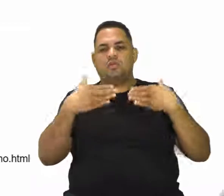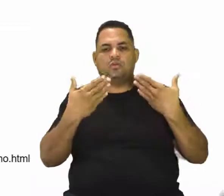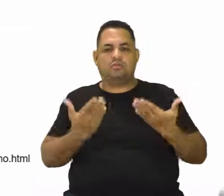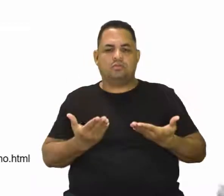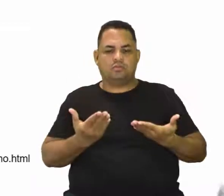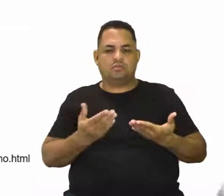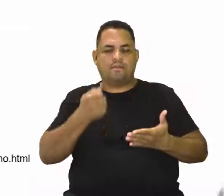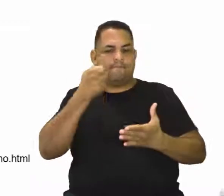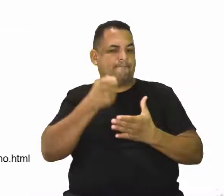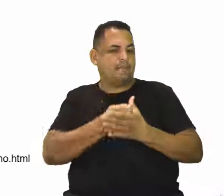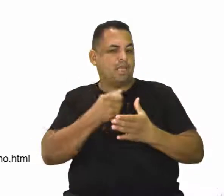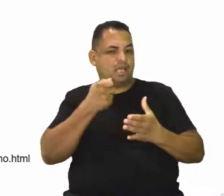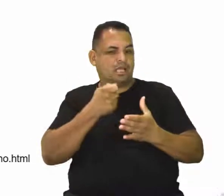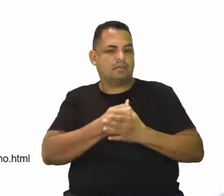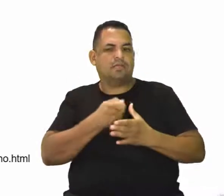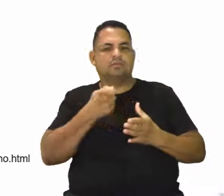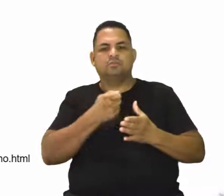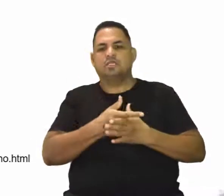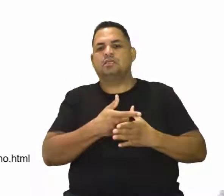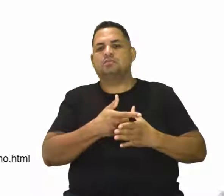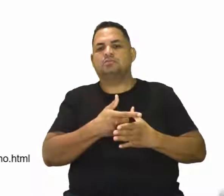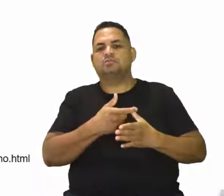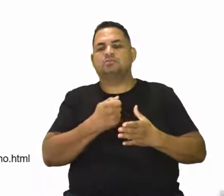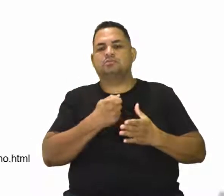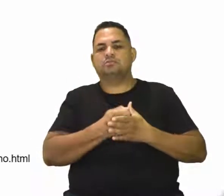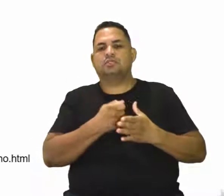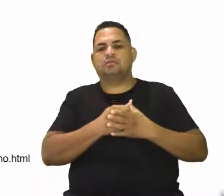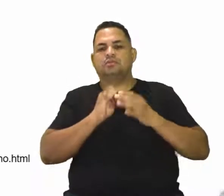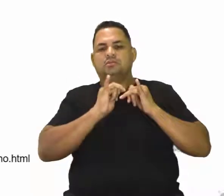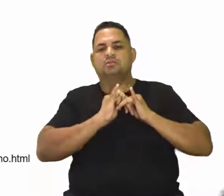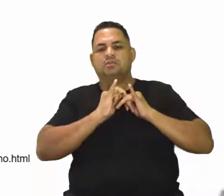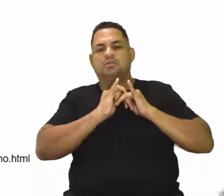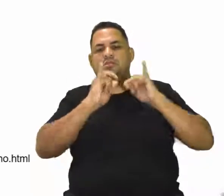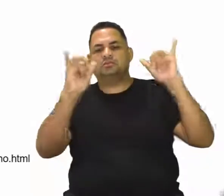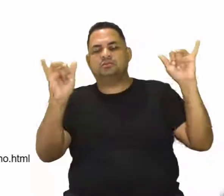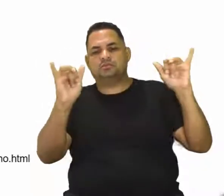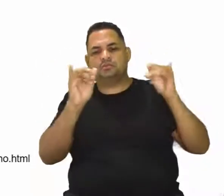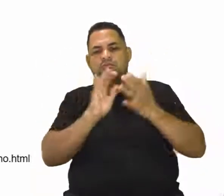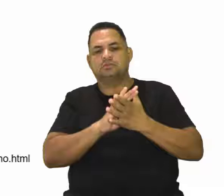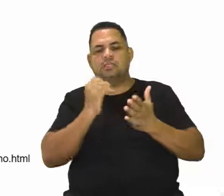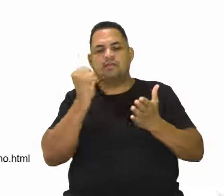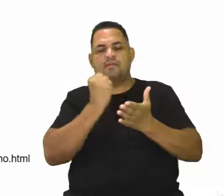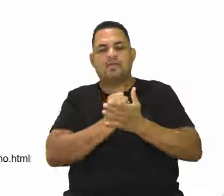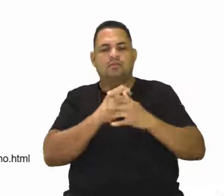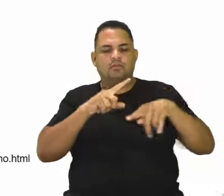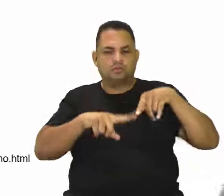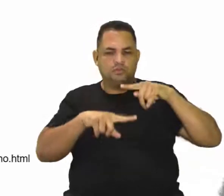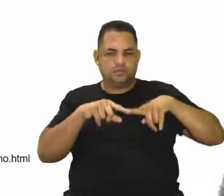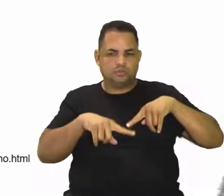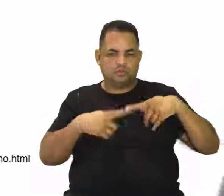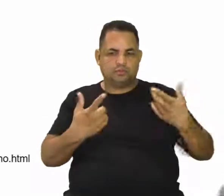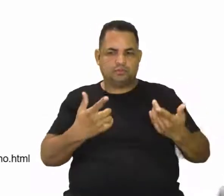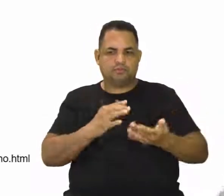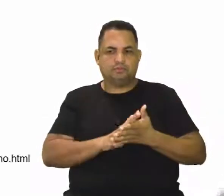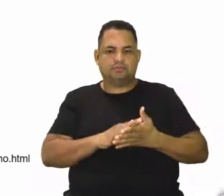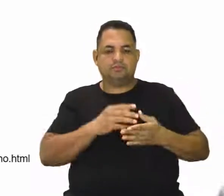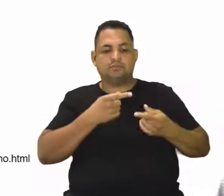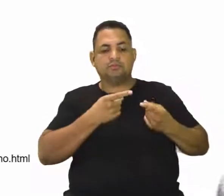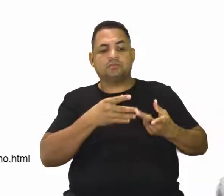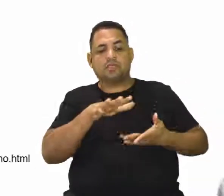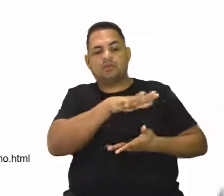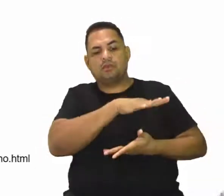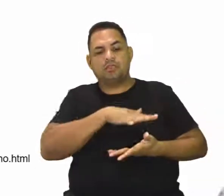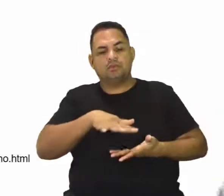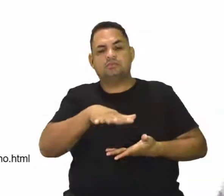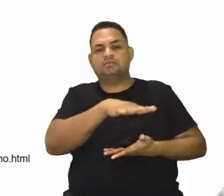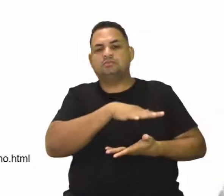eu pague para que se divulgue a minha marca, o meu produto. E o mercado está cheio